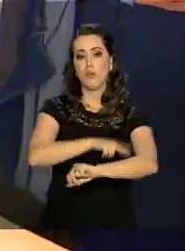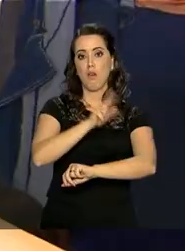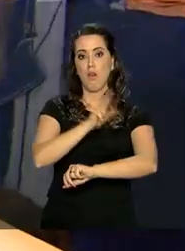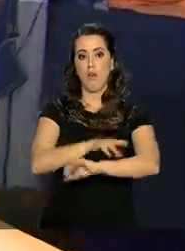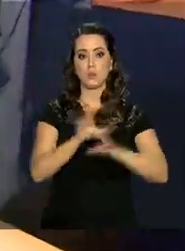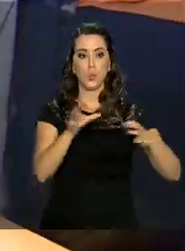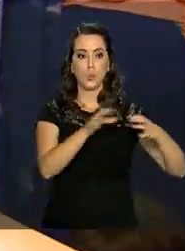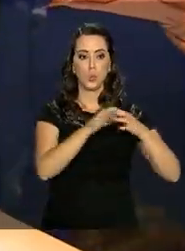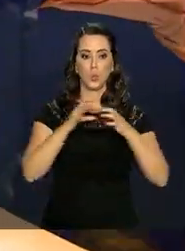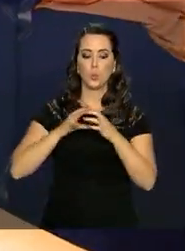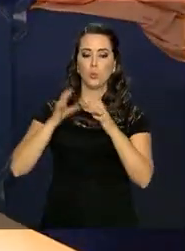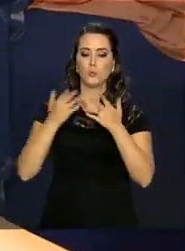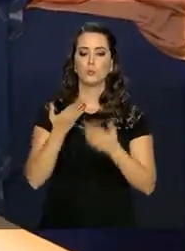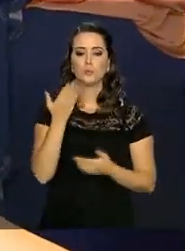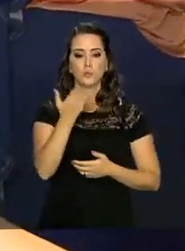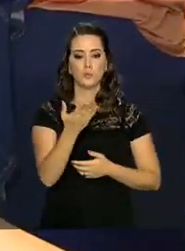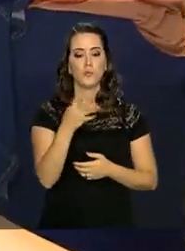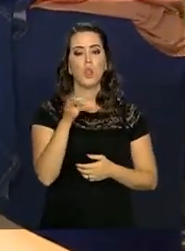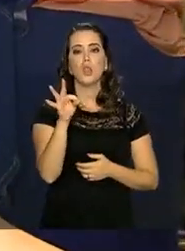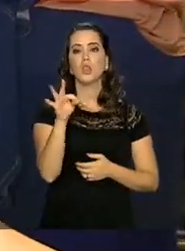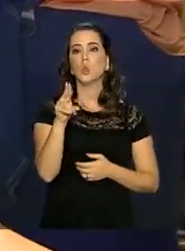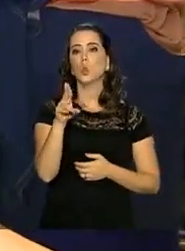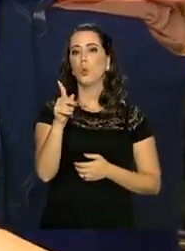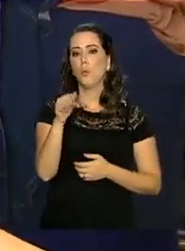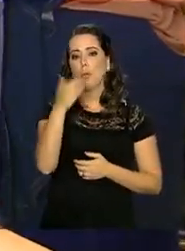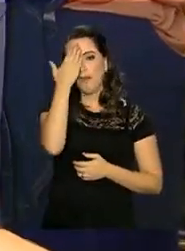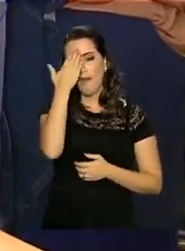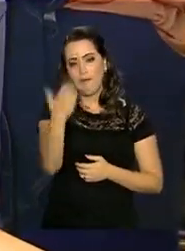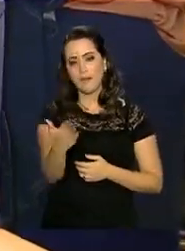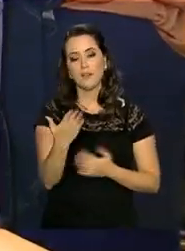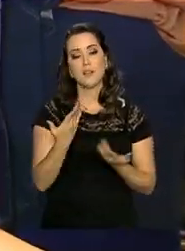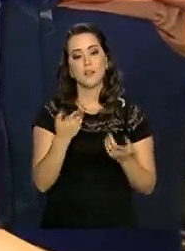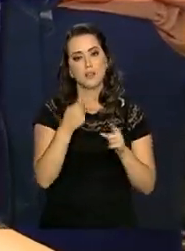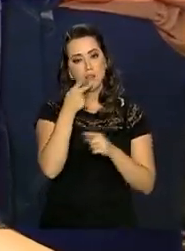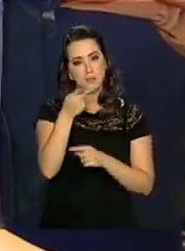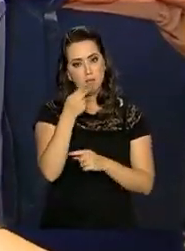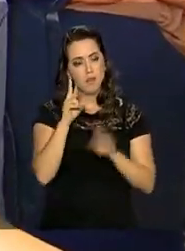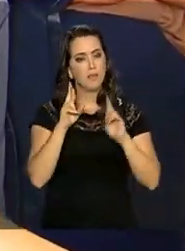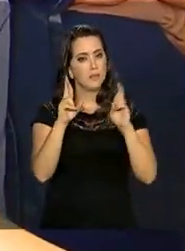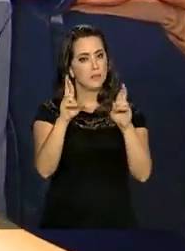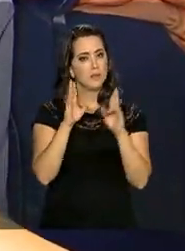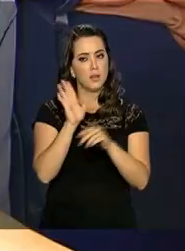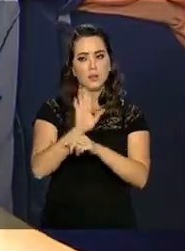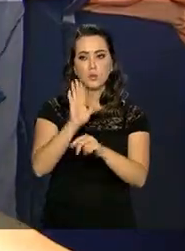Tupi, a pajé Mapuluca Maiurá faz um agradecimento final e diz que espera